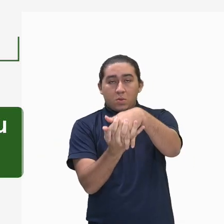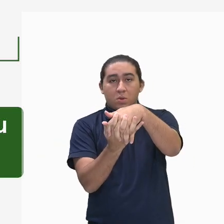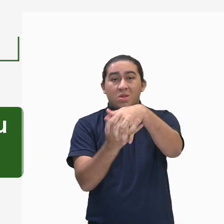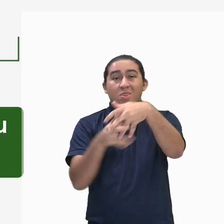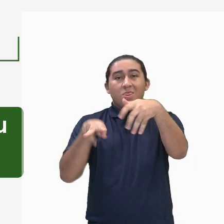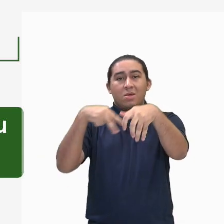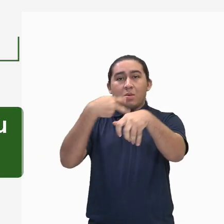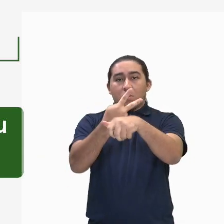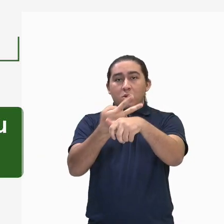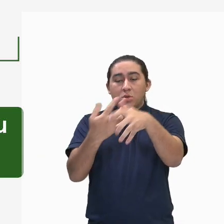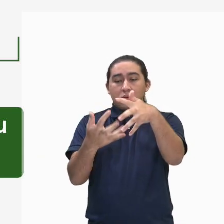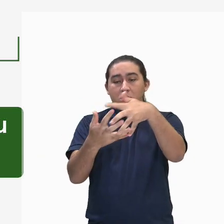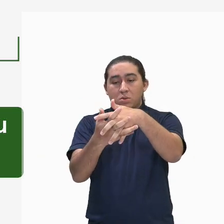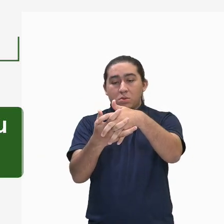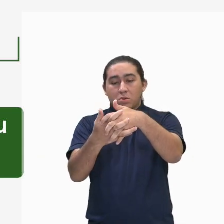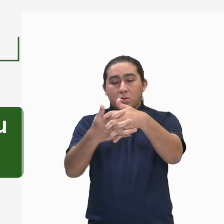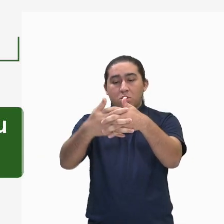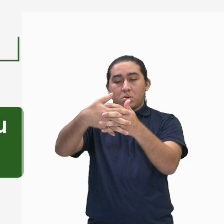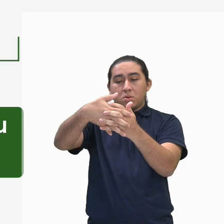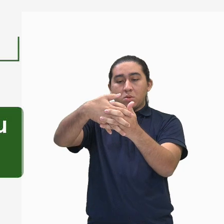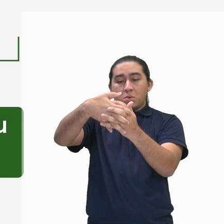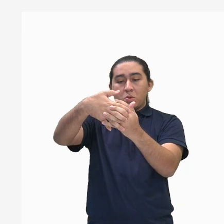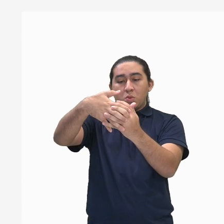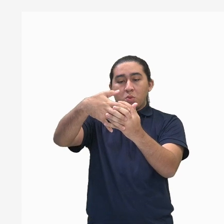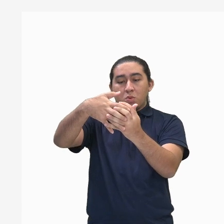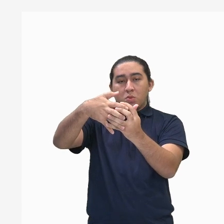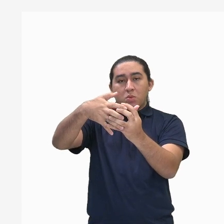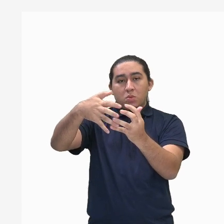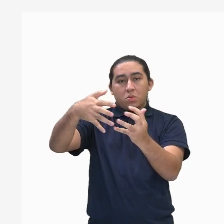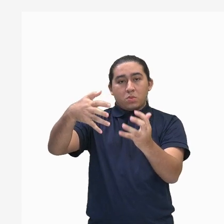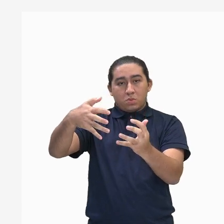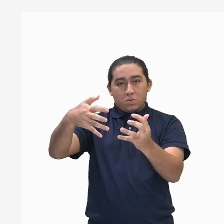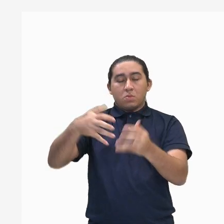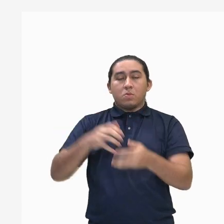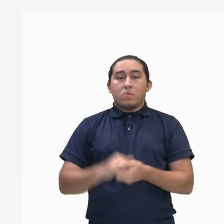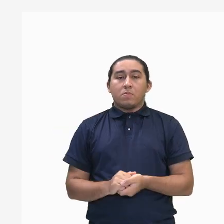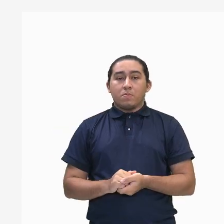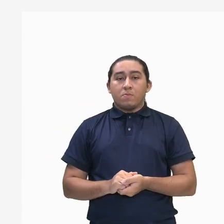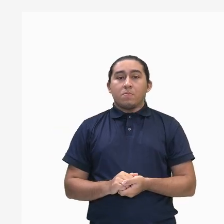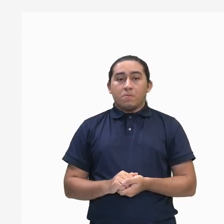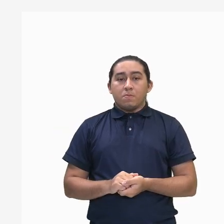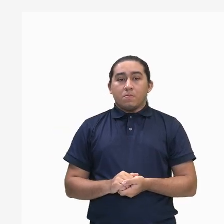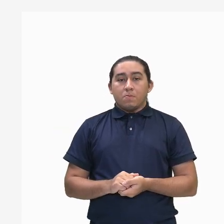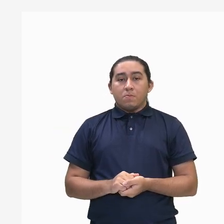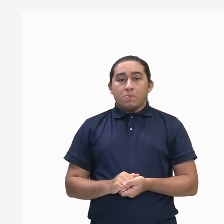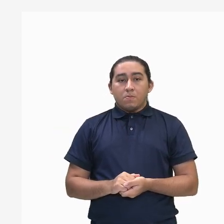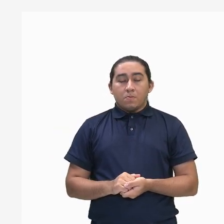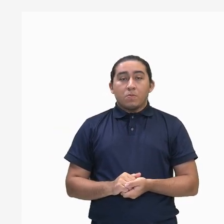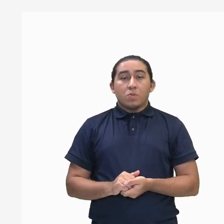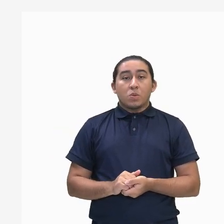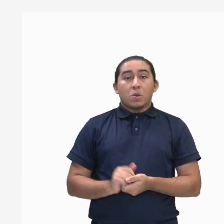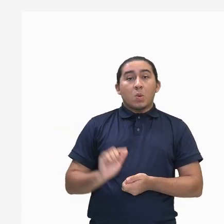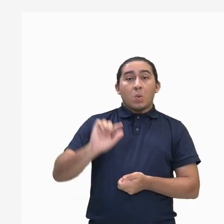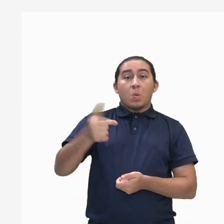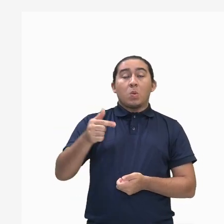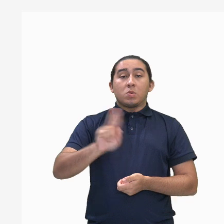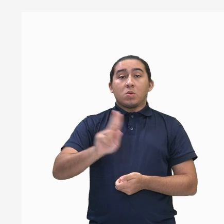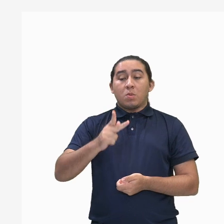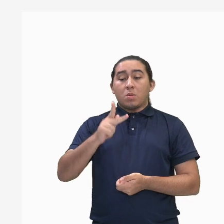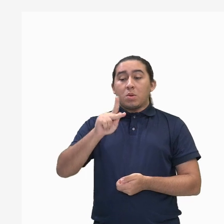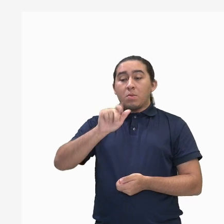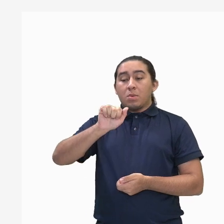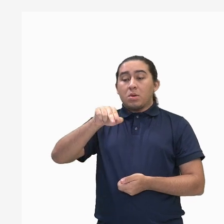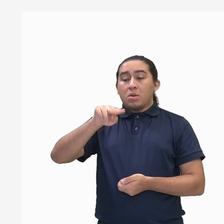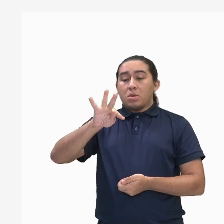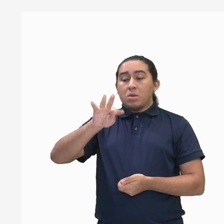eles foram se separando. Vamos observar aí que a Pantalassa é o nome que se dava ao